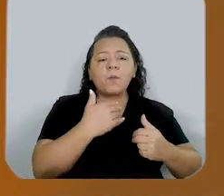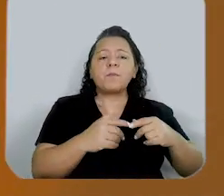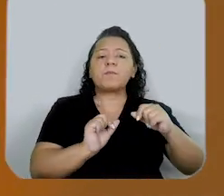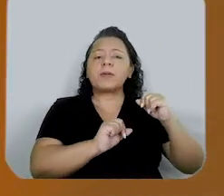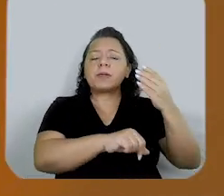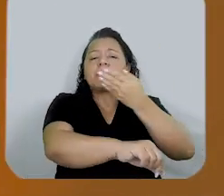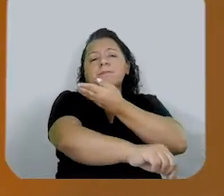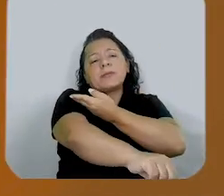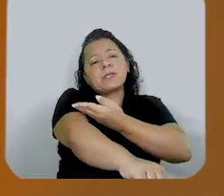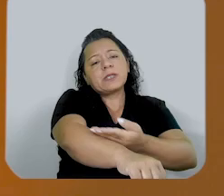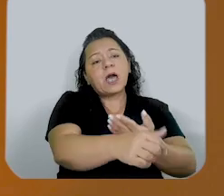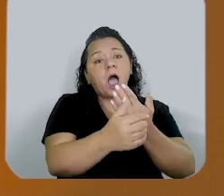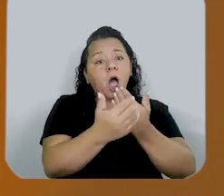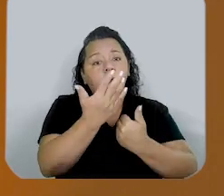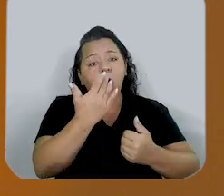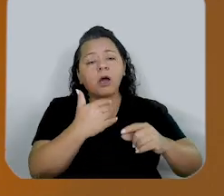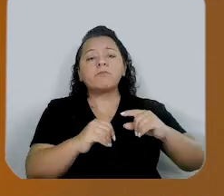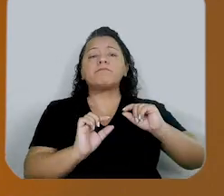de